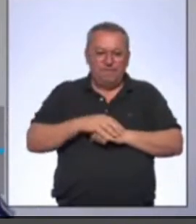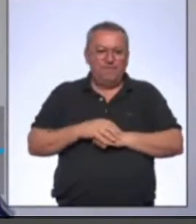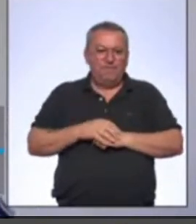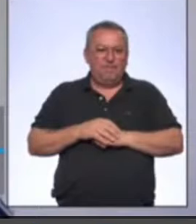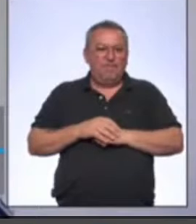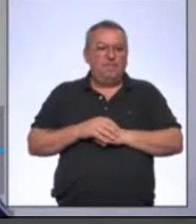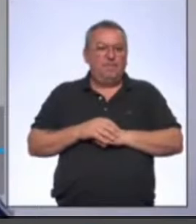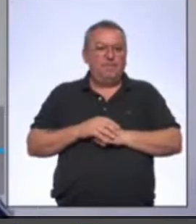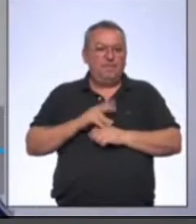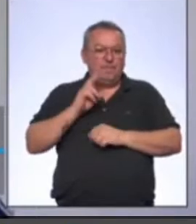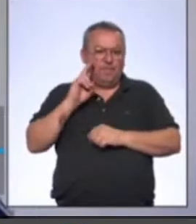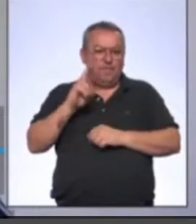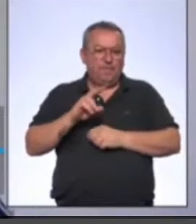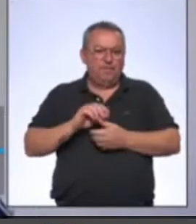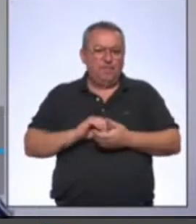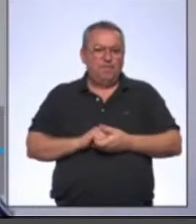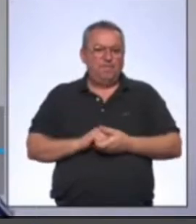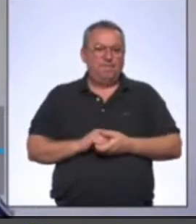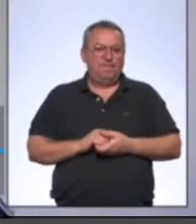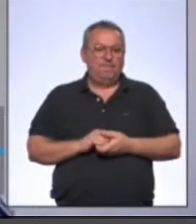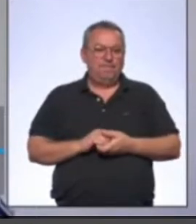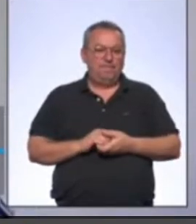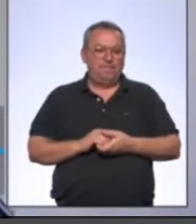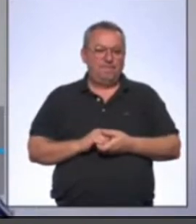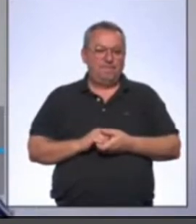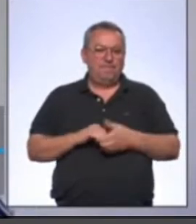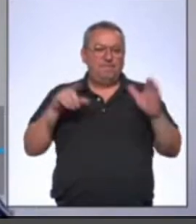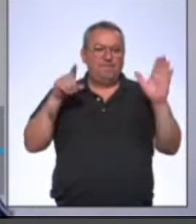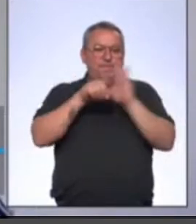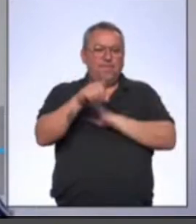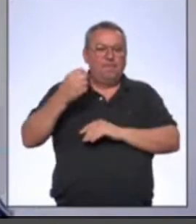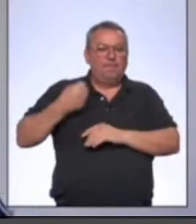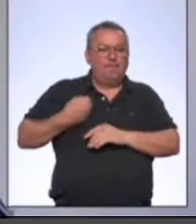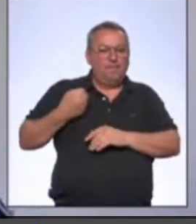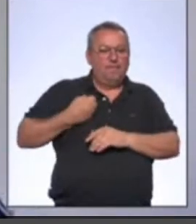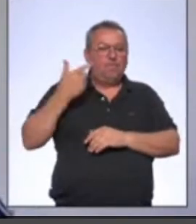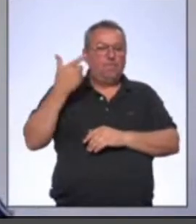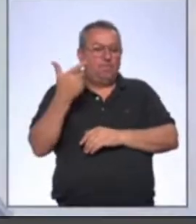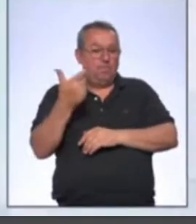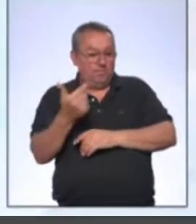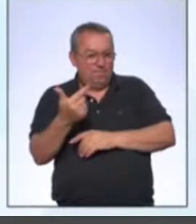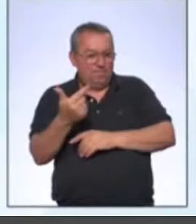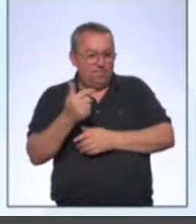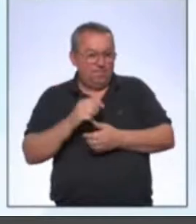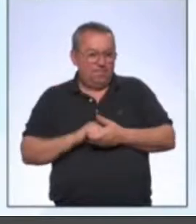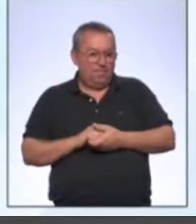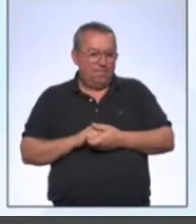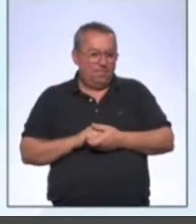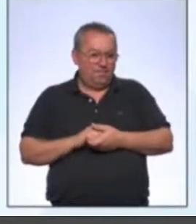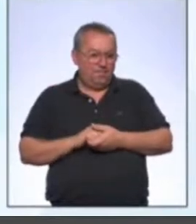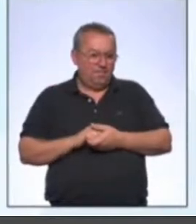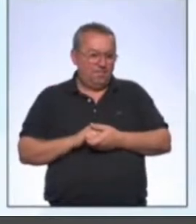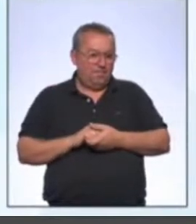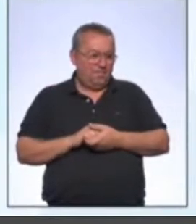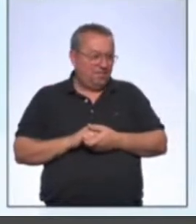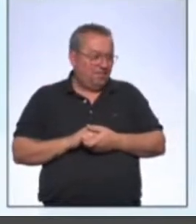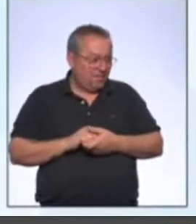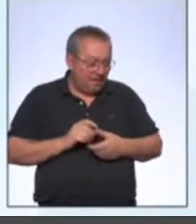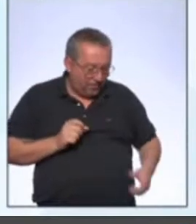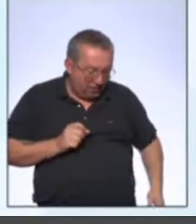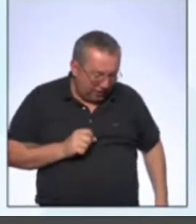bom? Vamos seguir? Para a questão 12. Questão 12 traz um texto